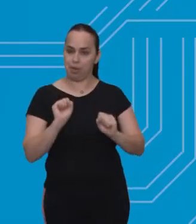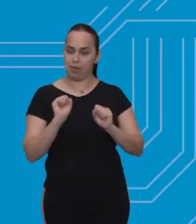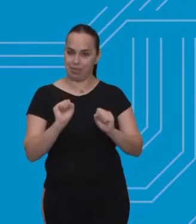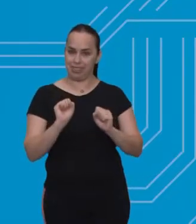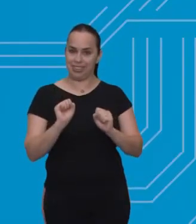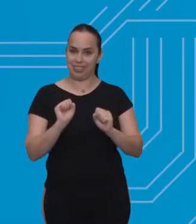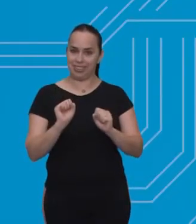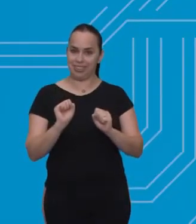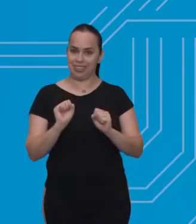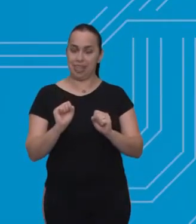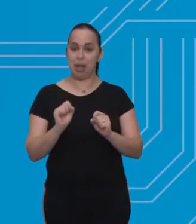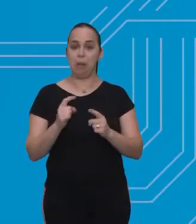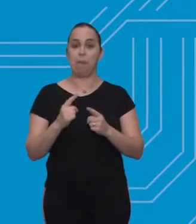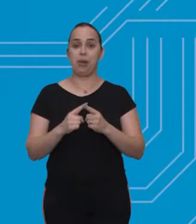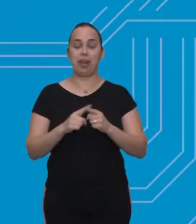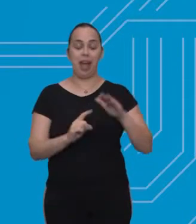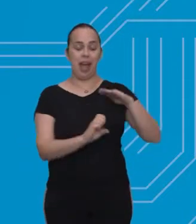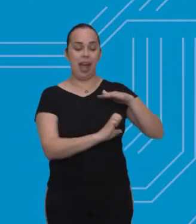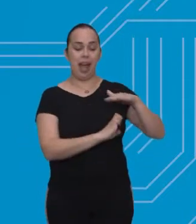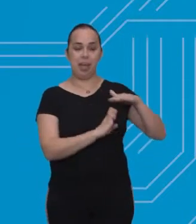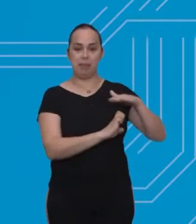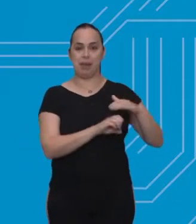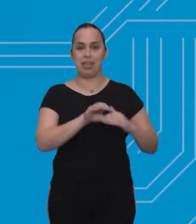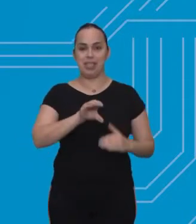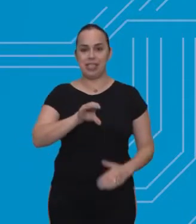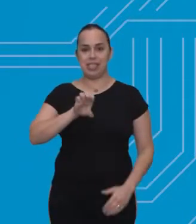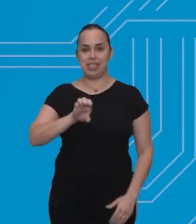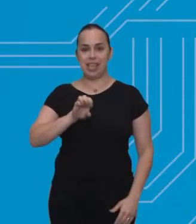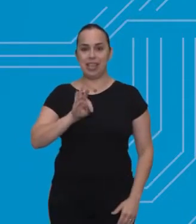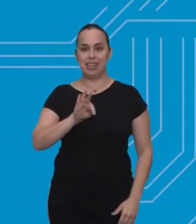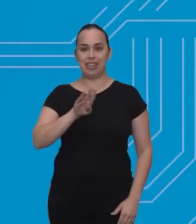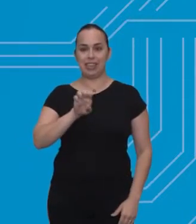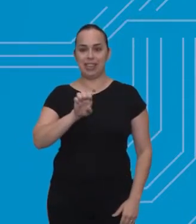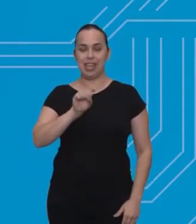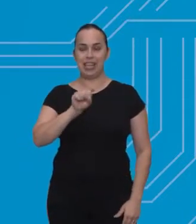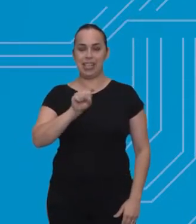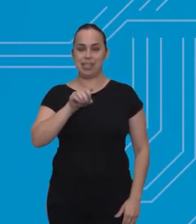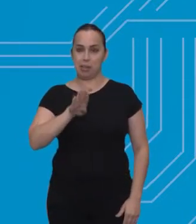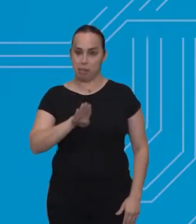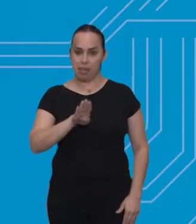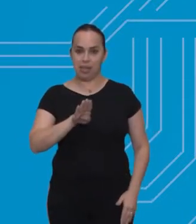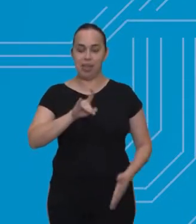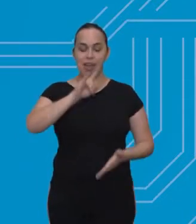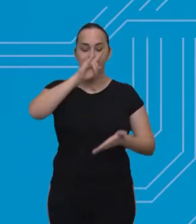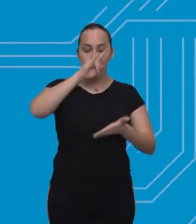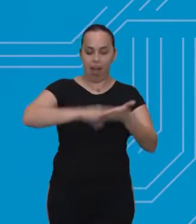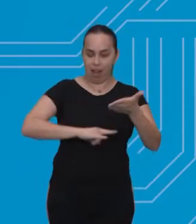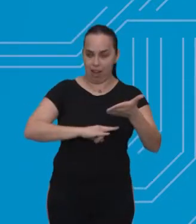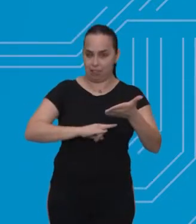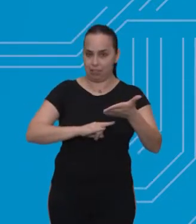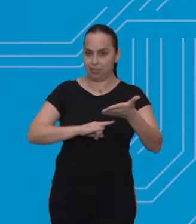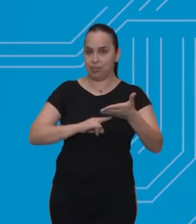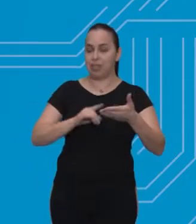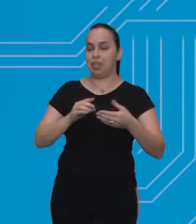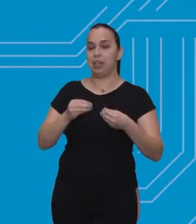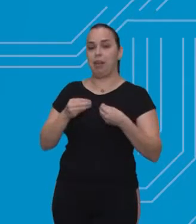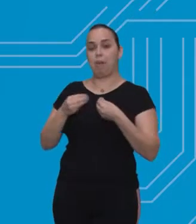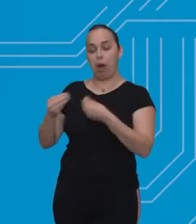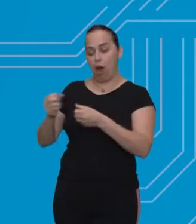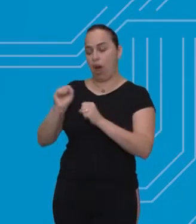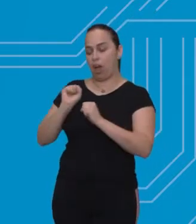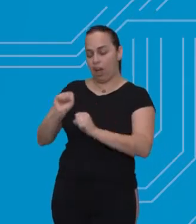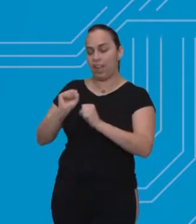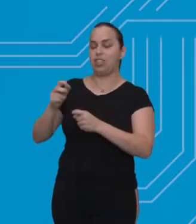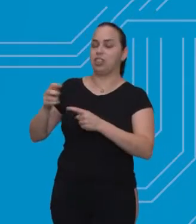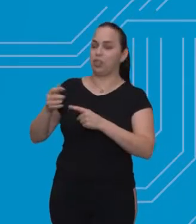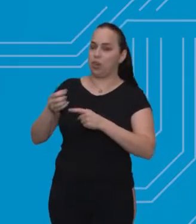em breve aqui em São José isso porque a CETESB companhia Ambiental do Estado de São Paulo emitiu uma licença provisória